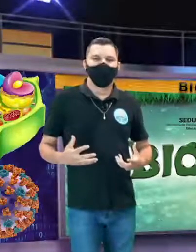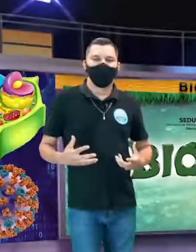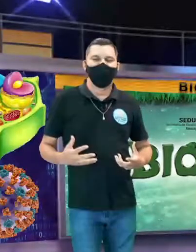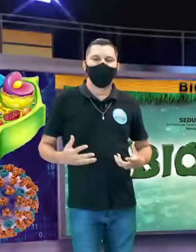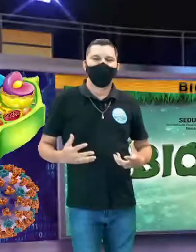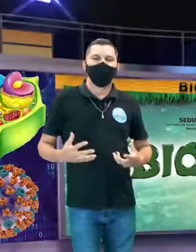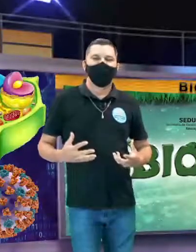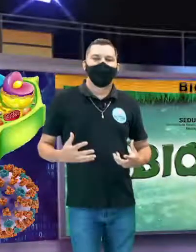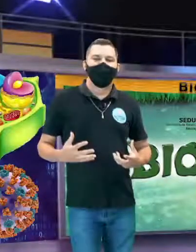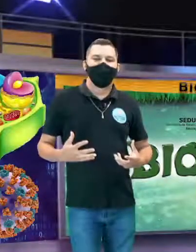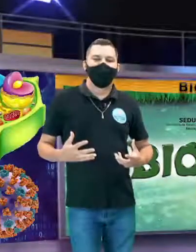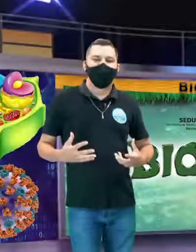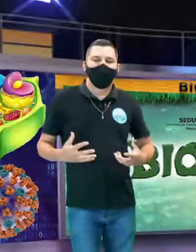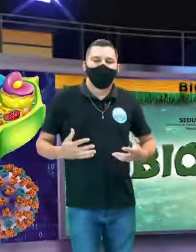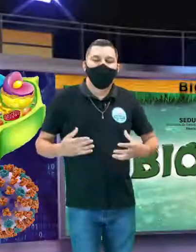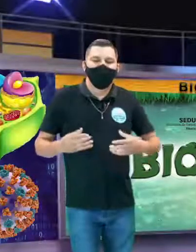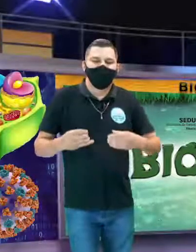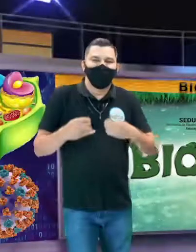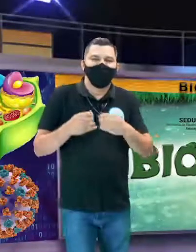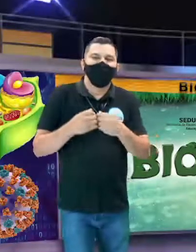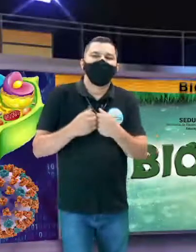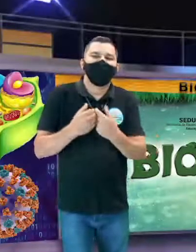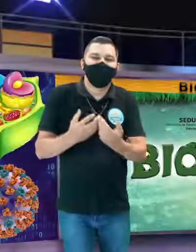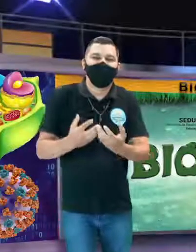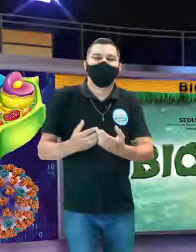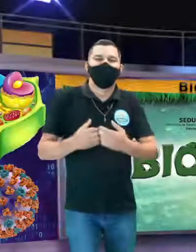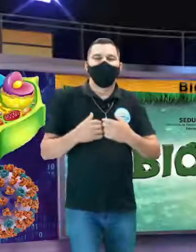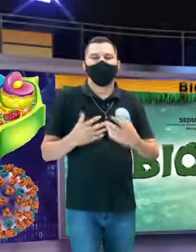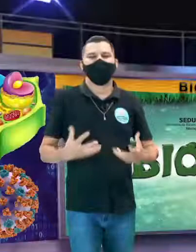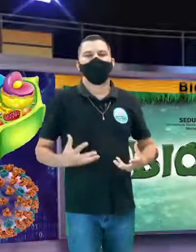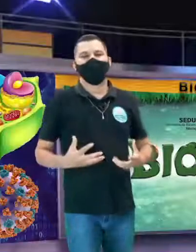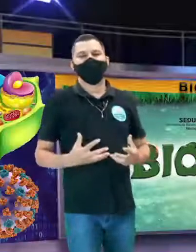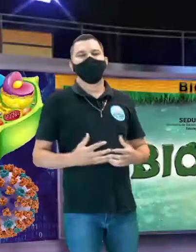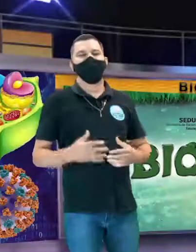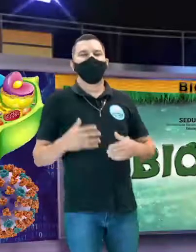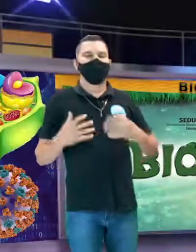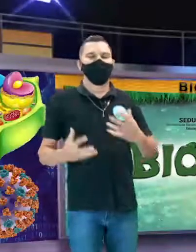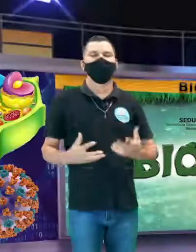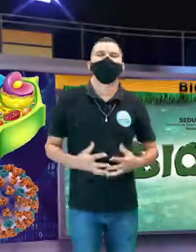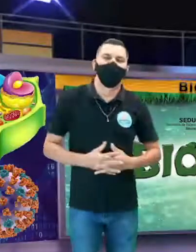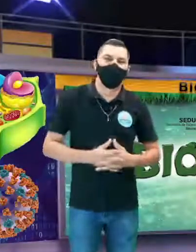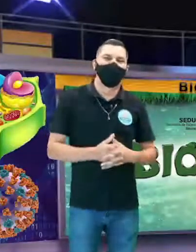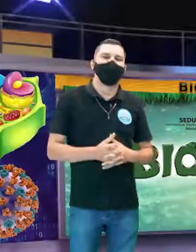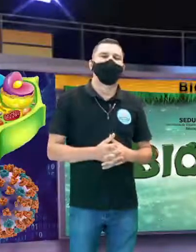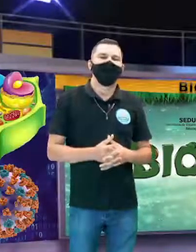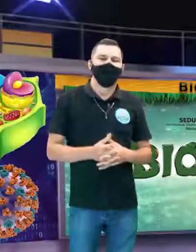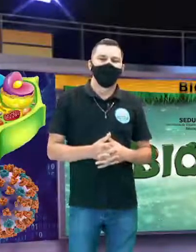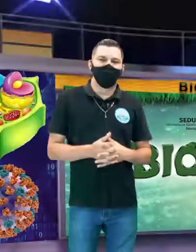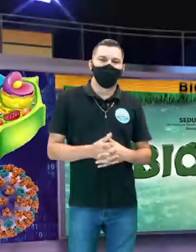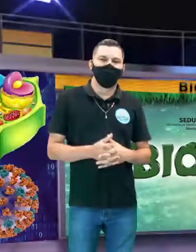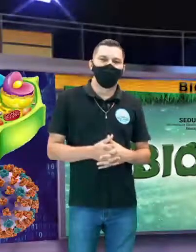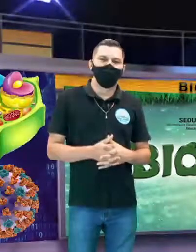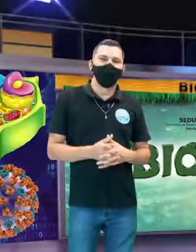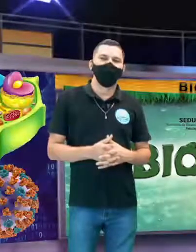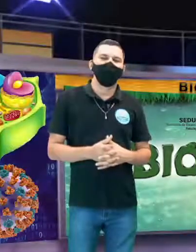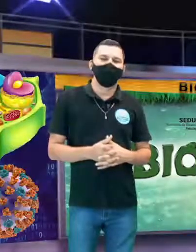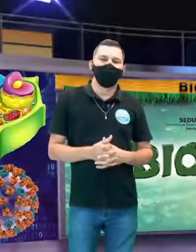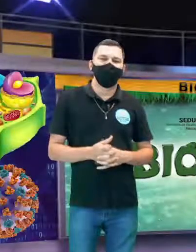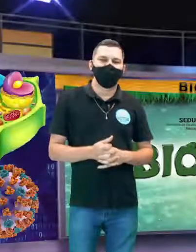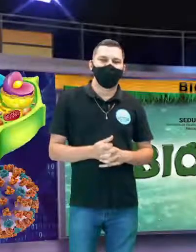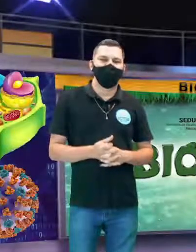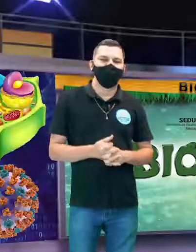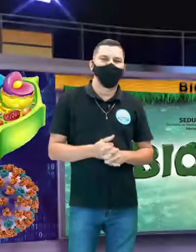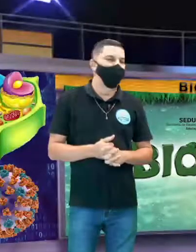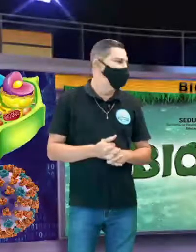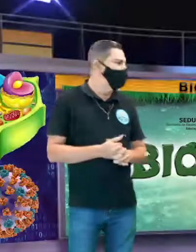importante para a gente, para que vocês entendam e prestem bem atenção para vocês fazerem um bom proveito de todo esse conteúdo que vai